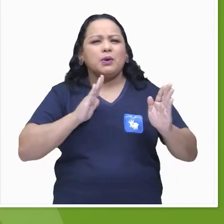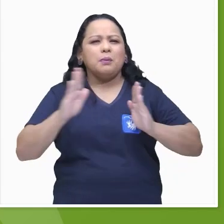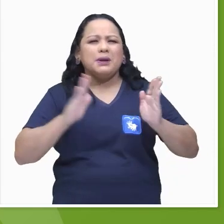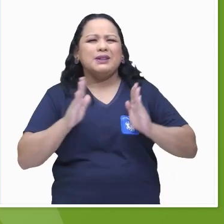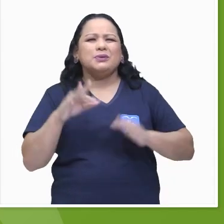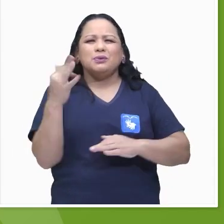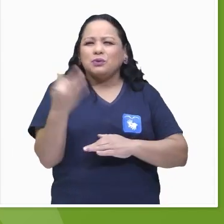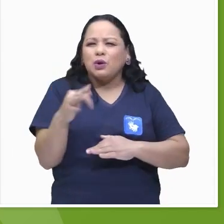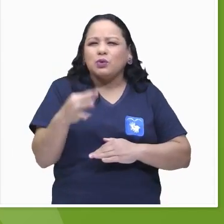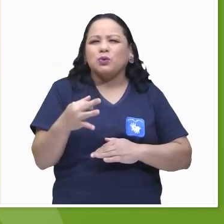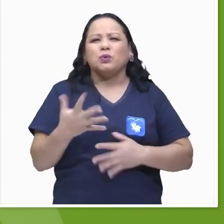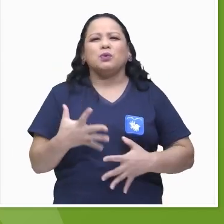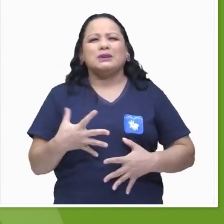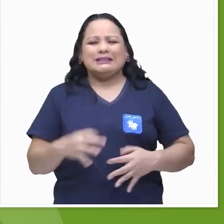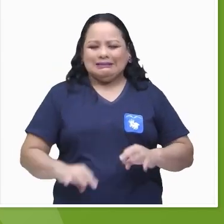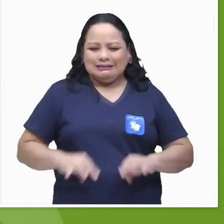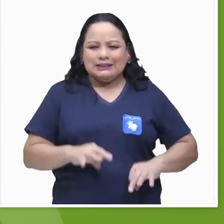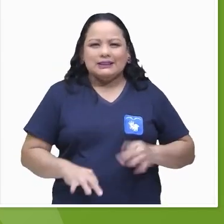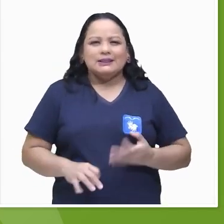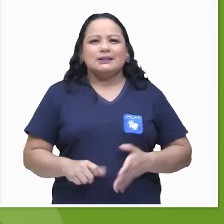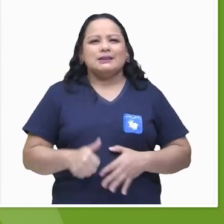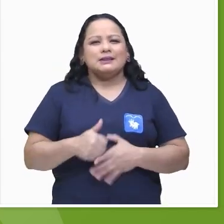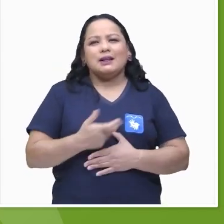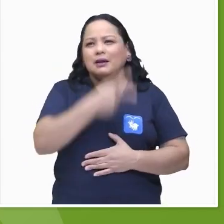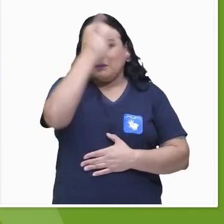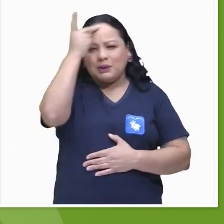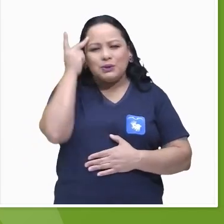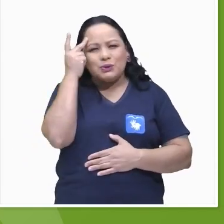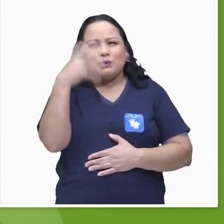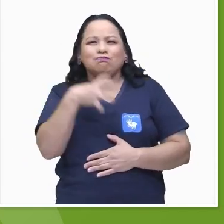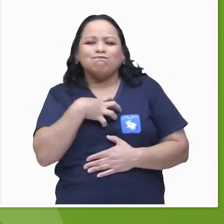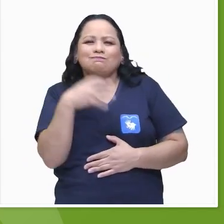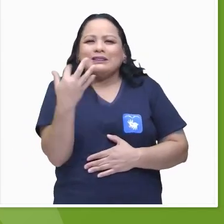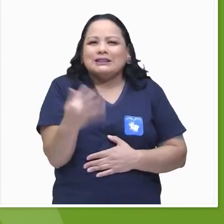cólicas, então fica ali, a pessoa fica mais sensível, com dor, então